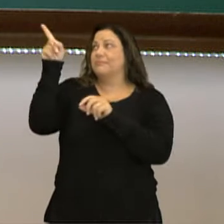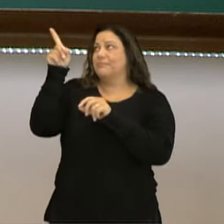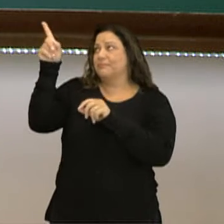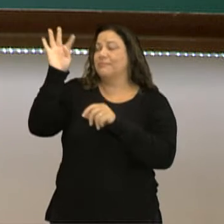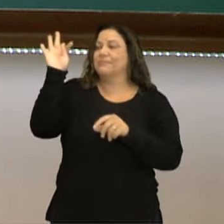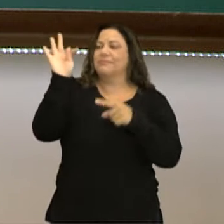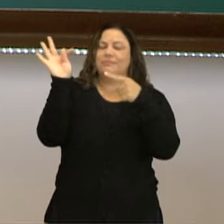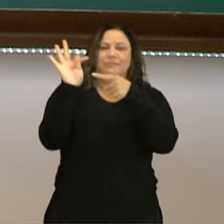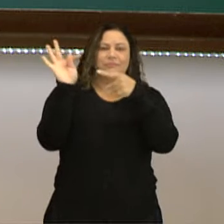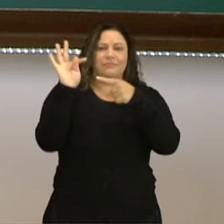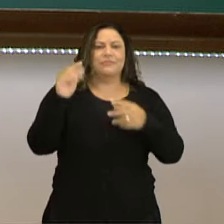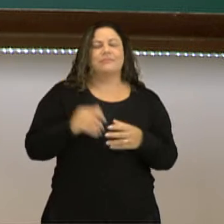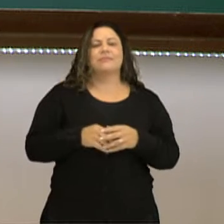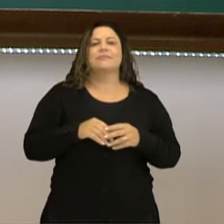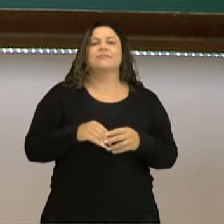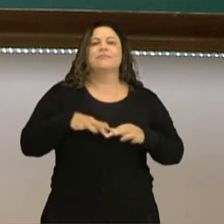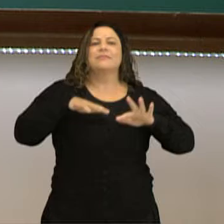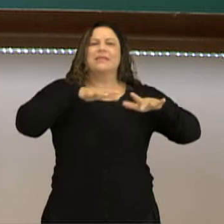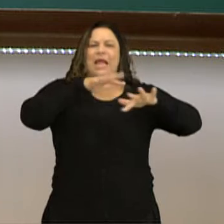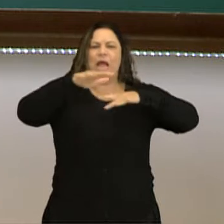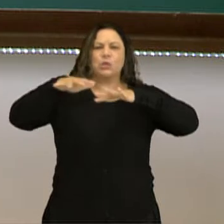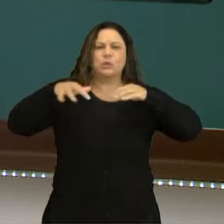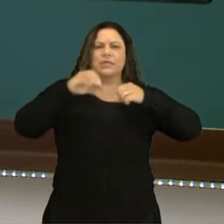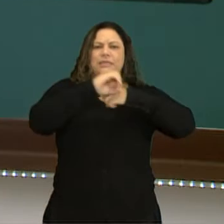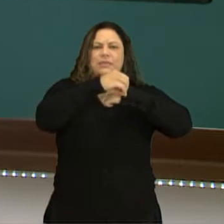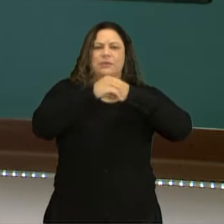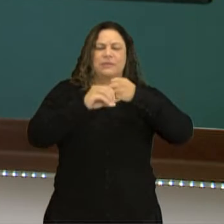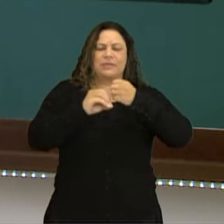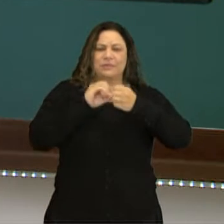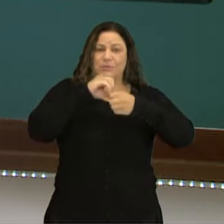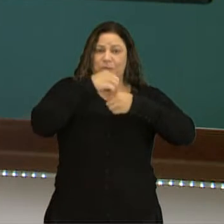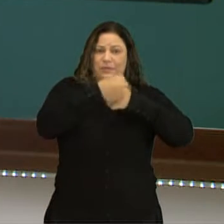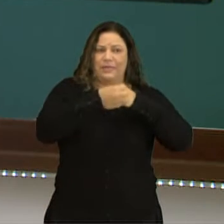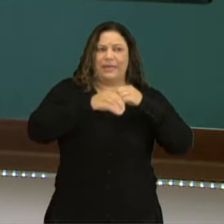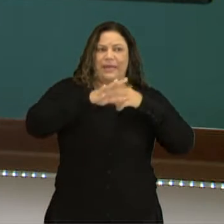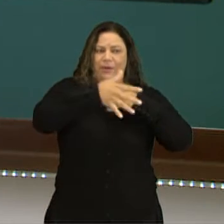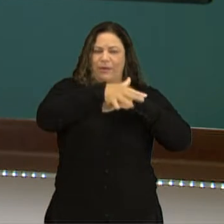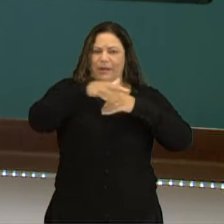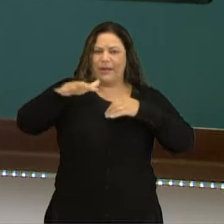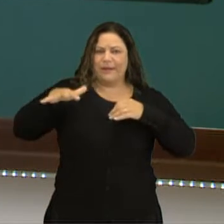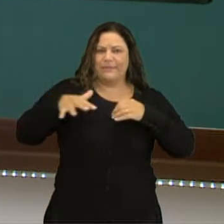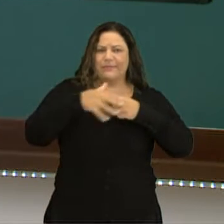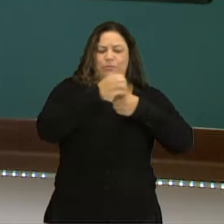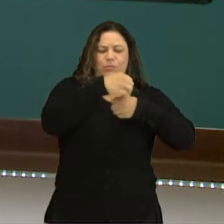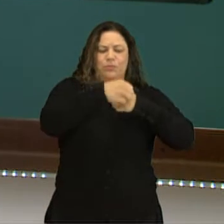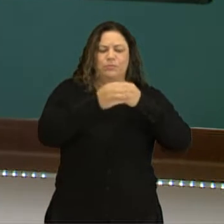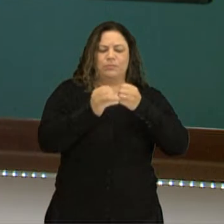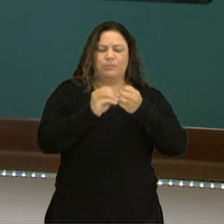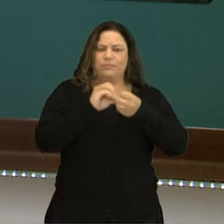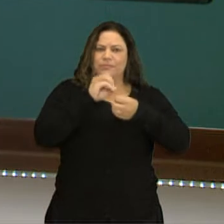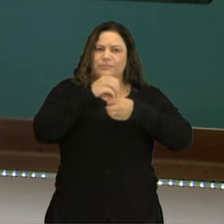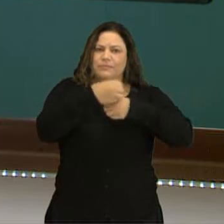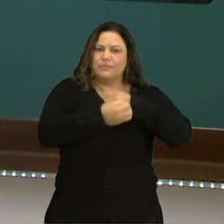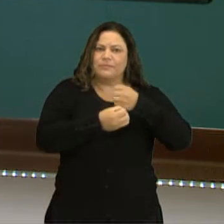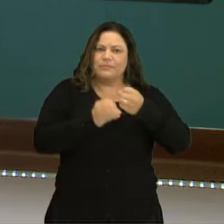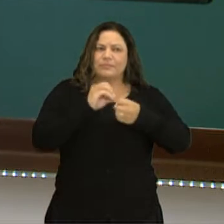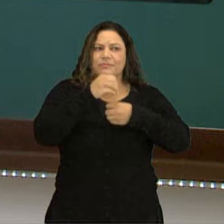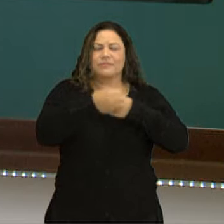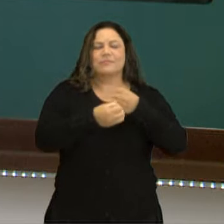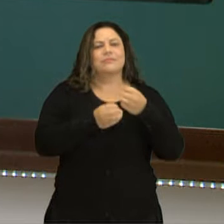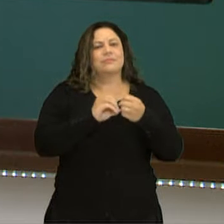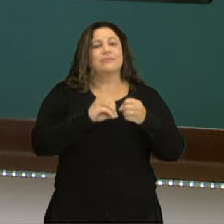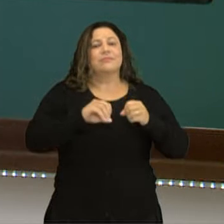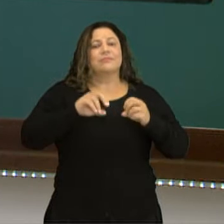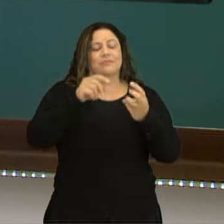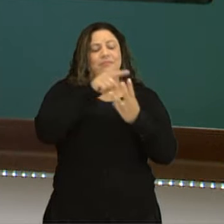medida da agitação molecular. Olha só, imagine você o seguinte, eu tenho aqui um sistema formado